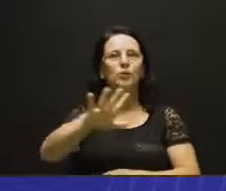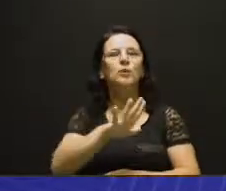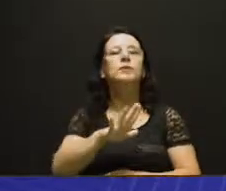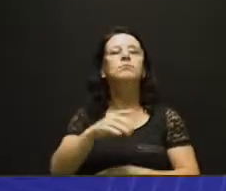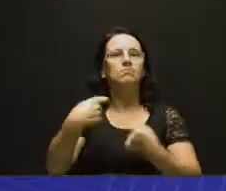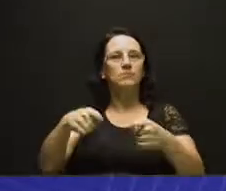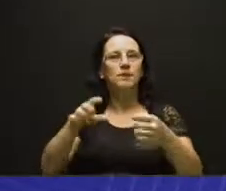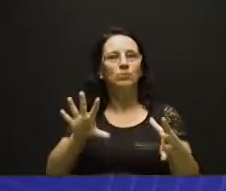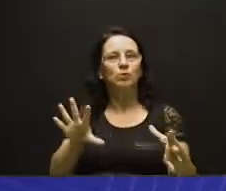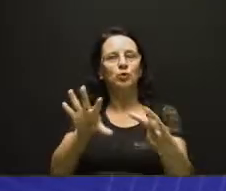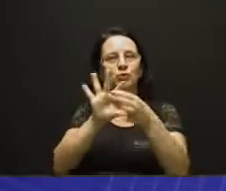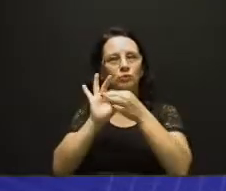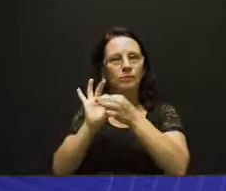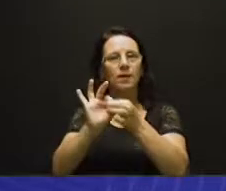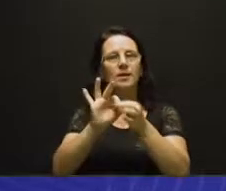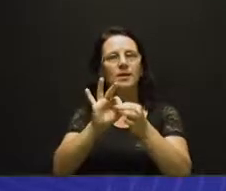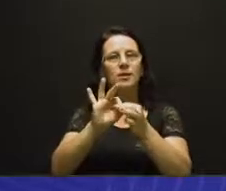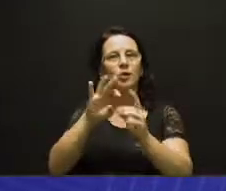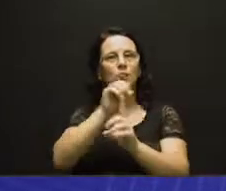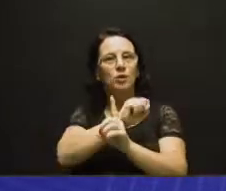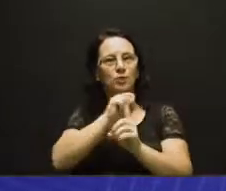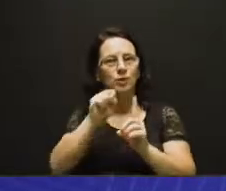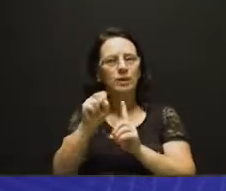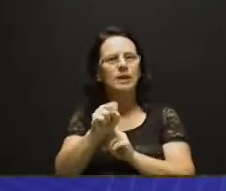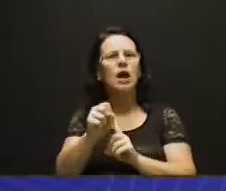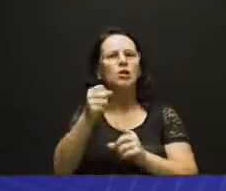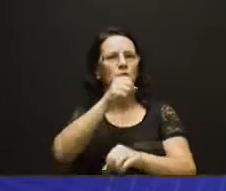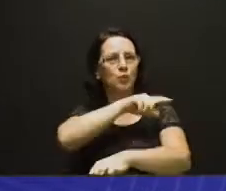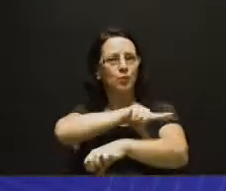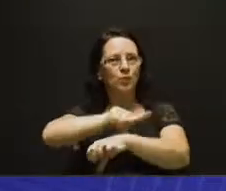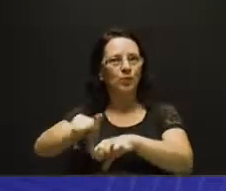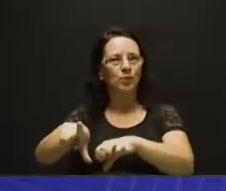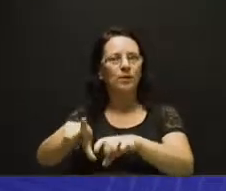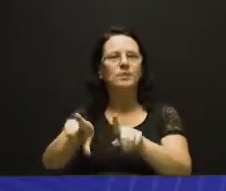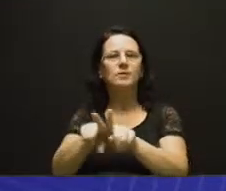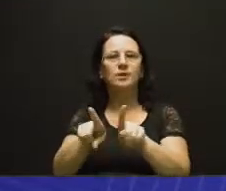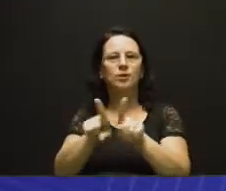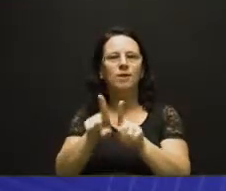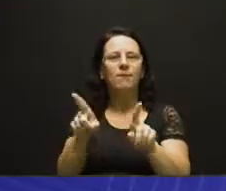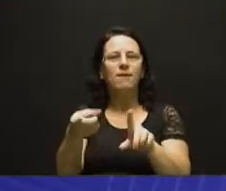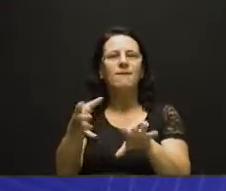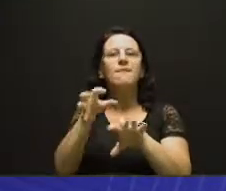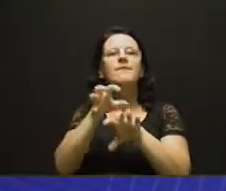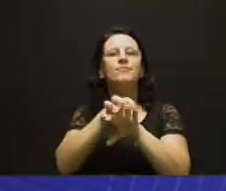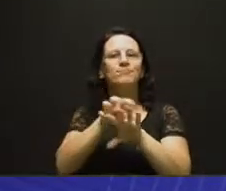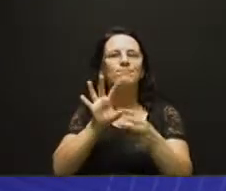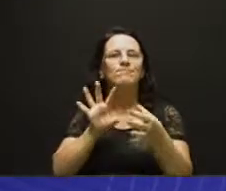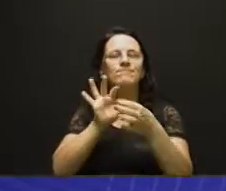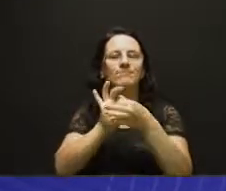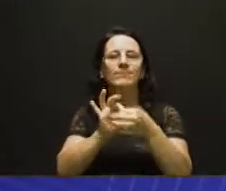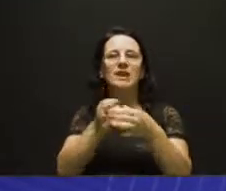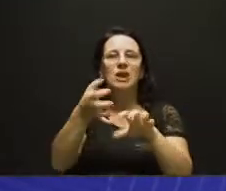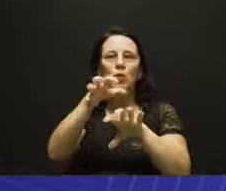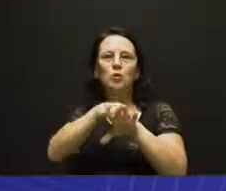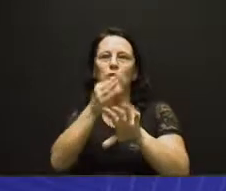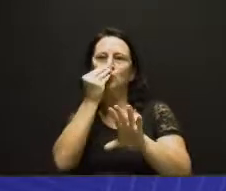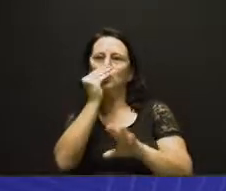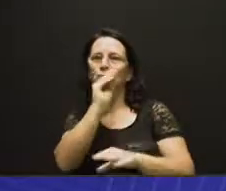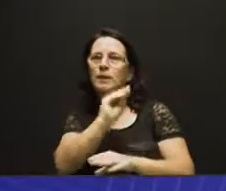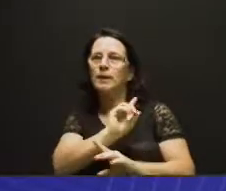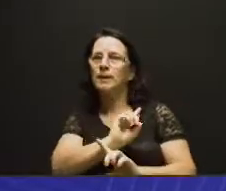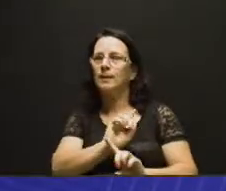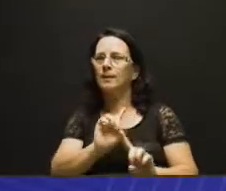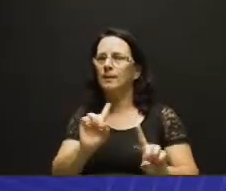unido por uma sociedade inclusiva por uma educação inclusiva não adianta a gente falar em inclusão isoladamente ninguém